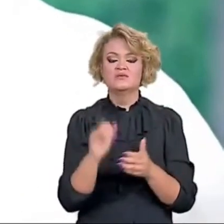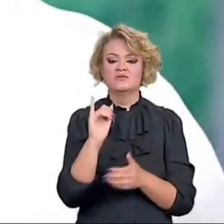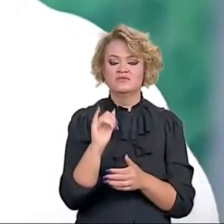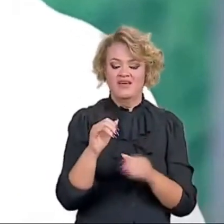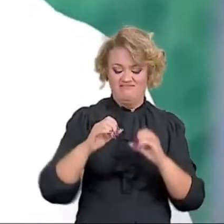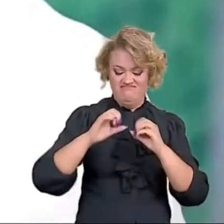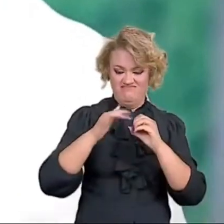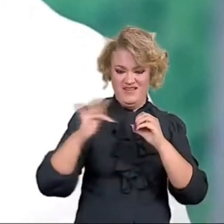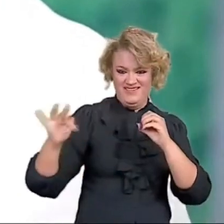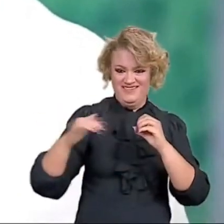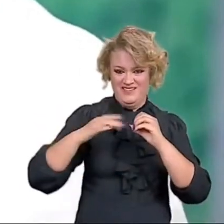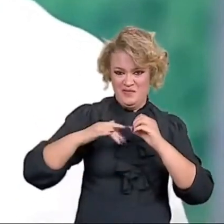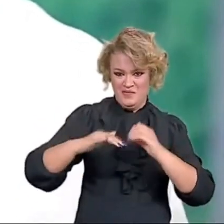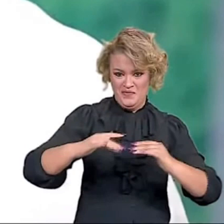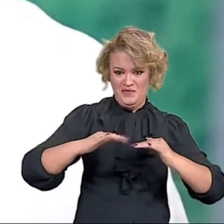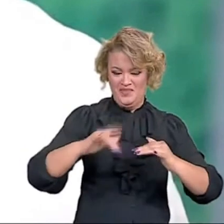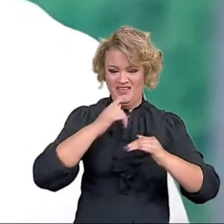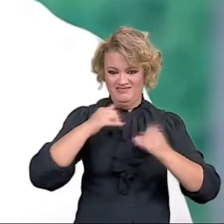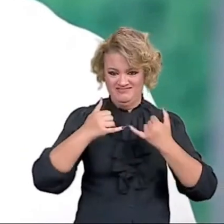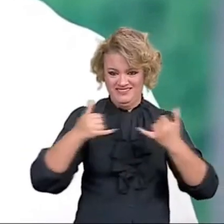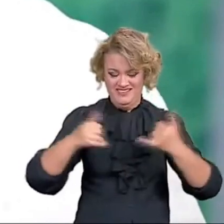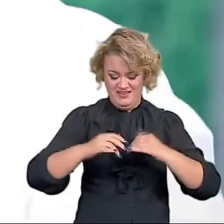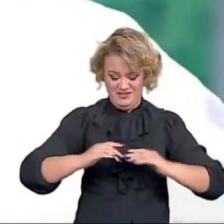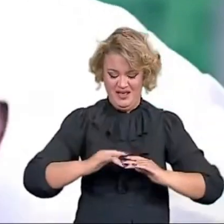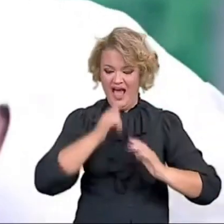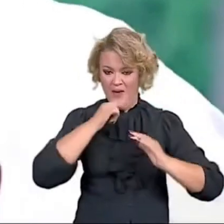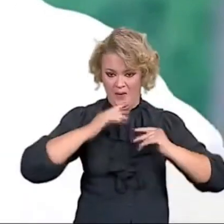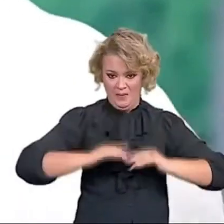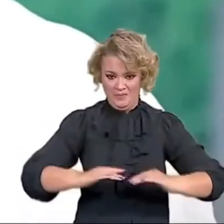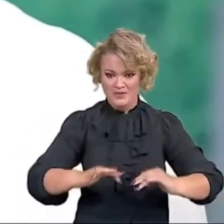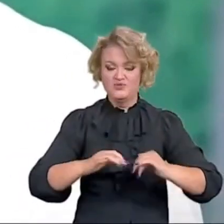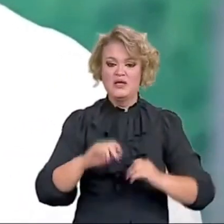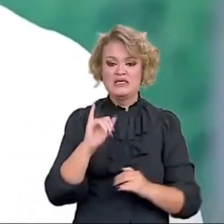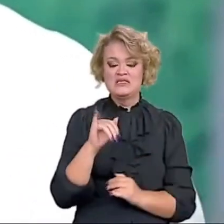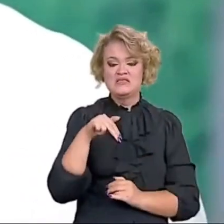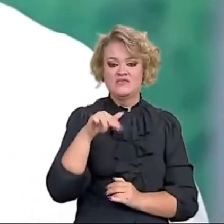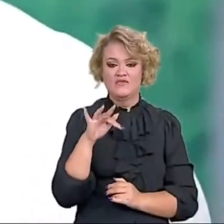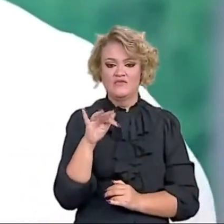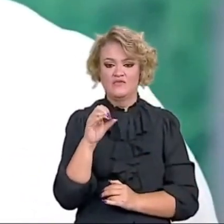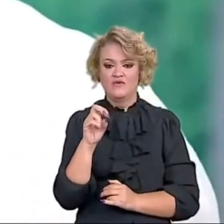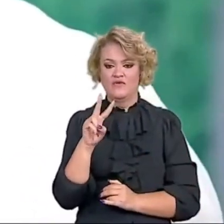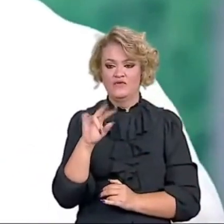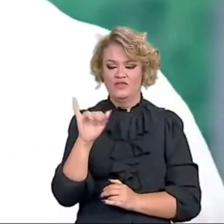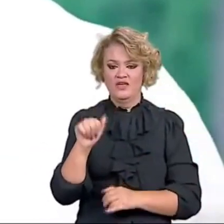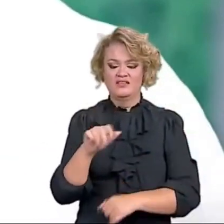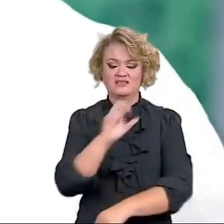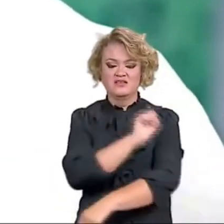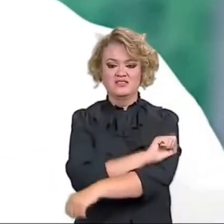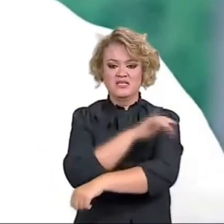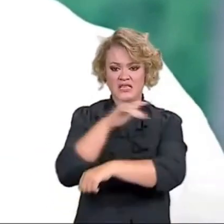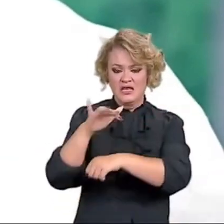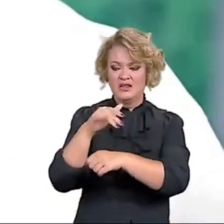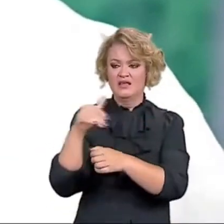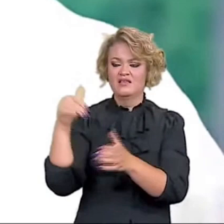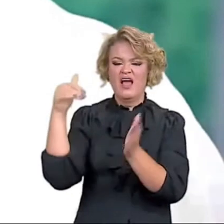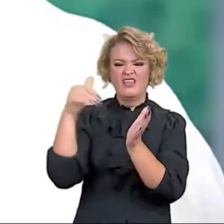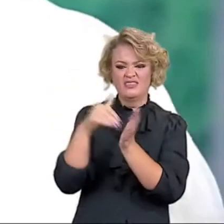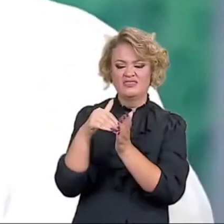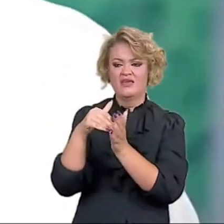lá. A ligação da Infovia, sabe, de Santarém a Belém, a Manaus, pelo